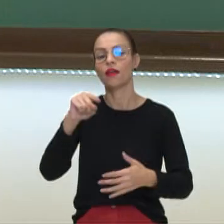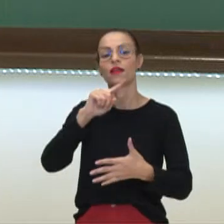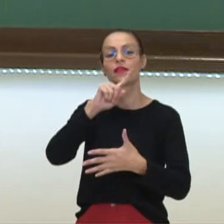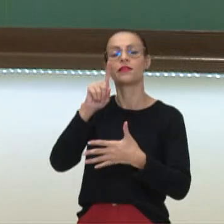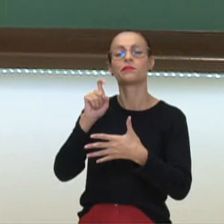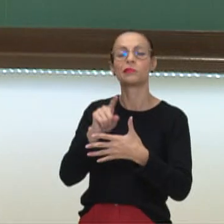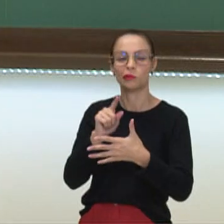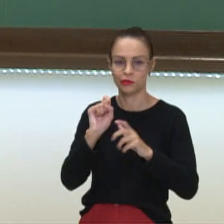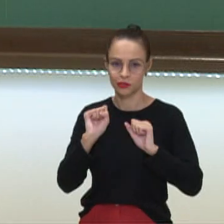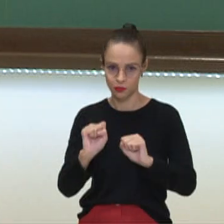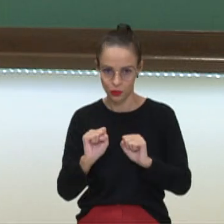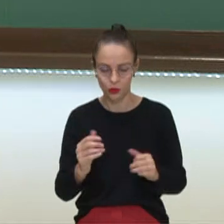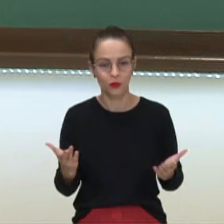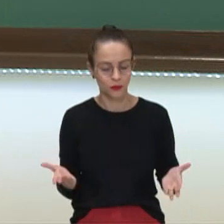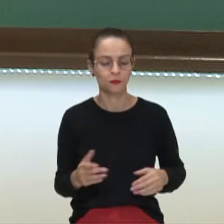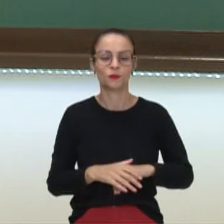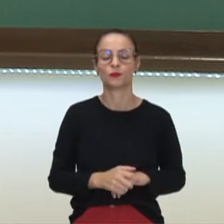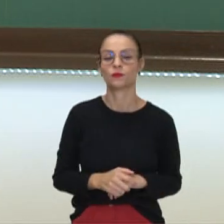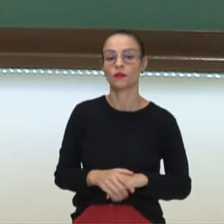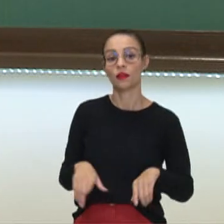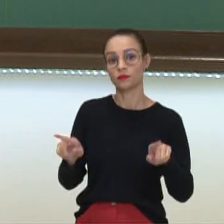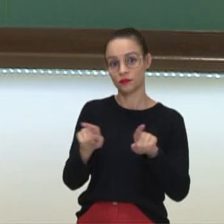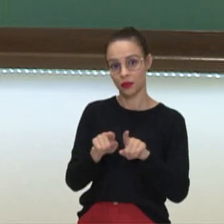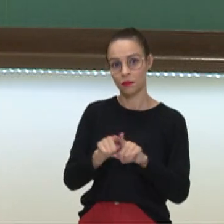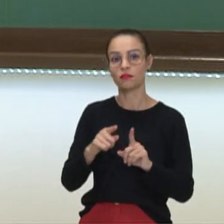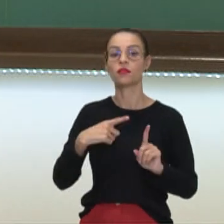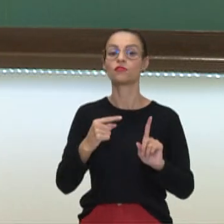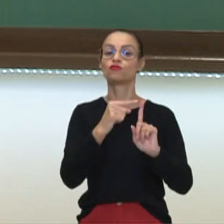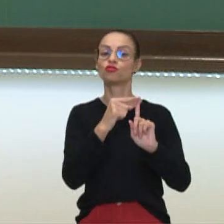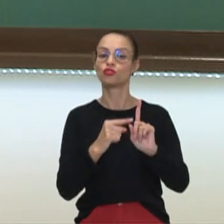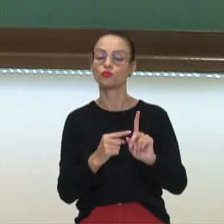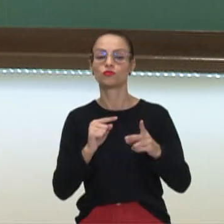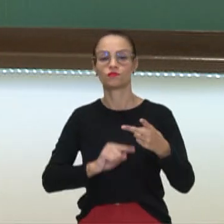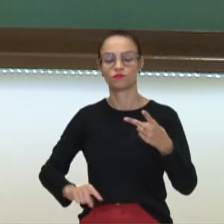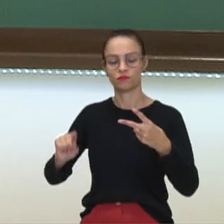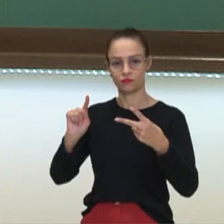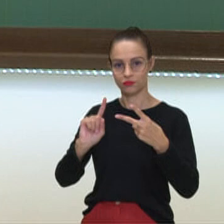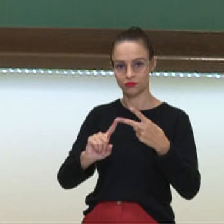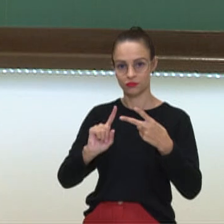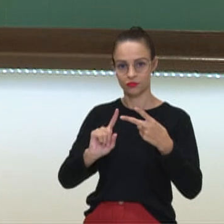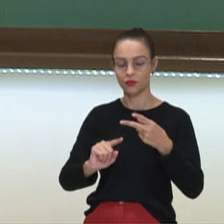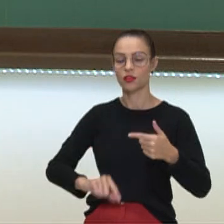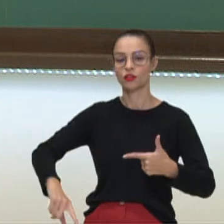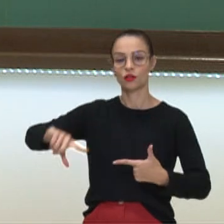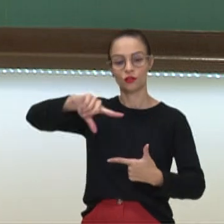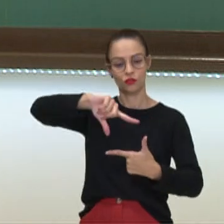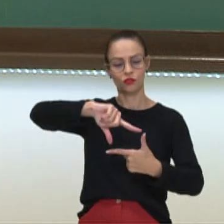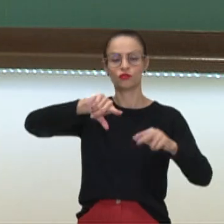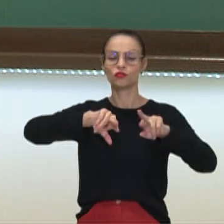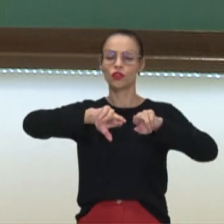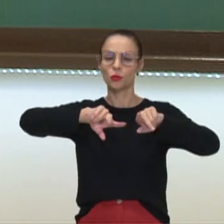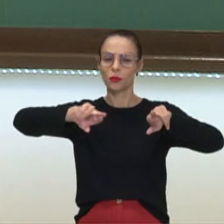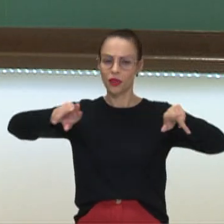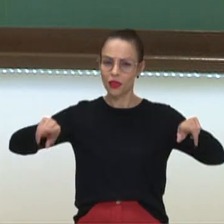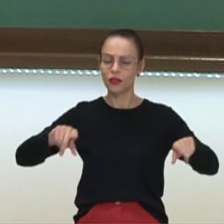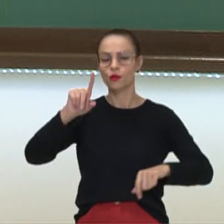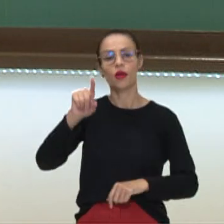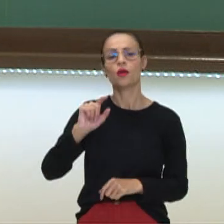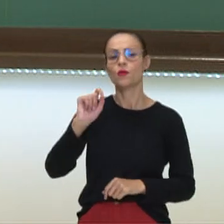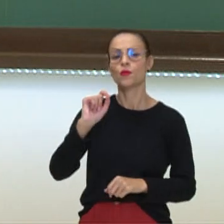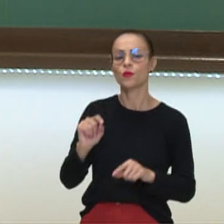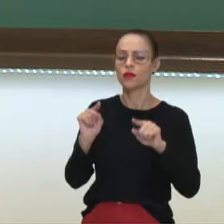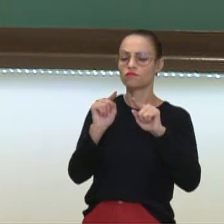nos sugerem. E temos também os motivos geométricos, né, que vão trabalhar as formas geométricas,